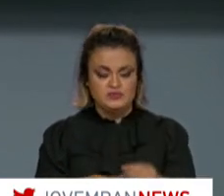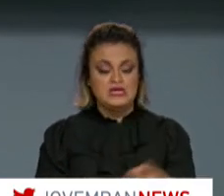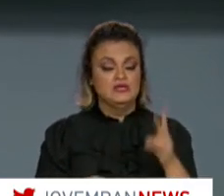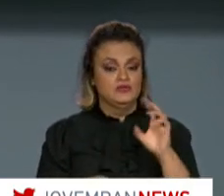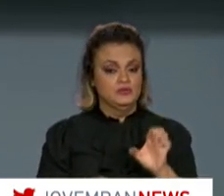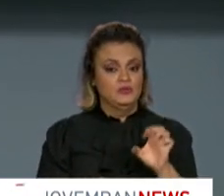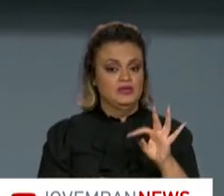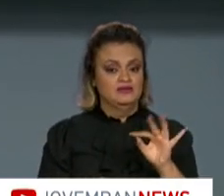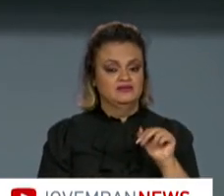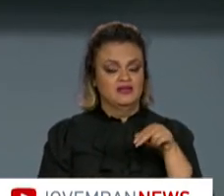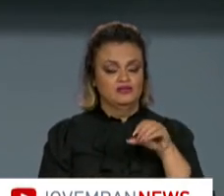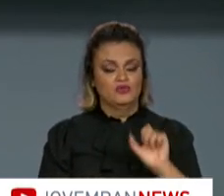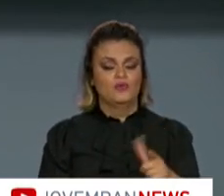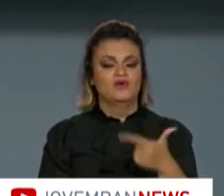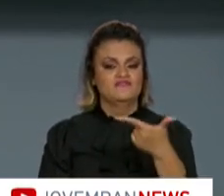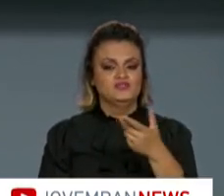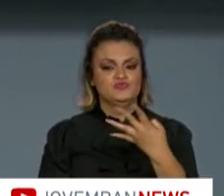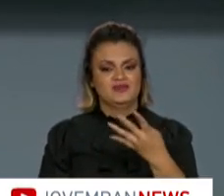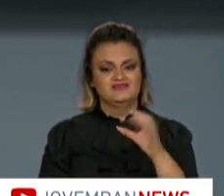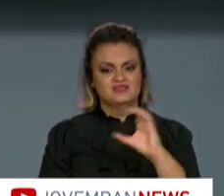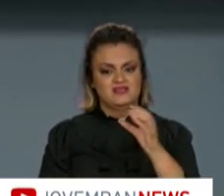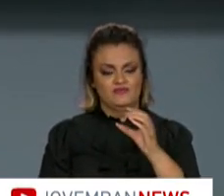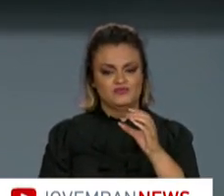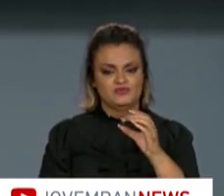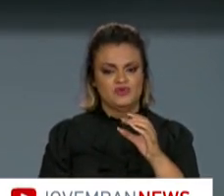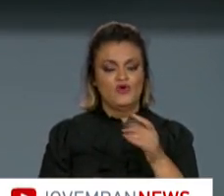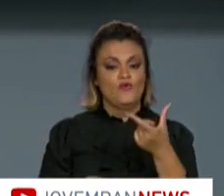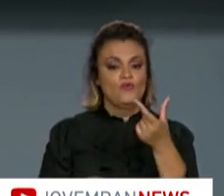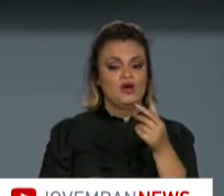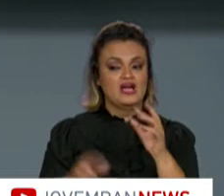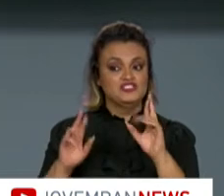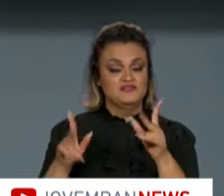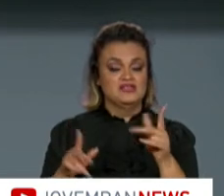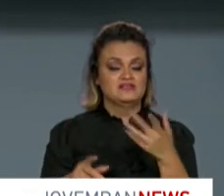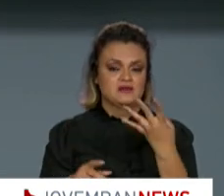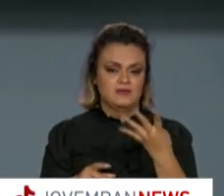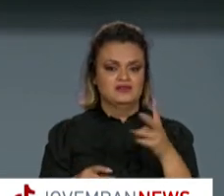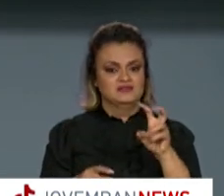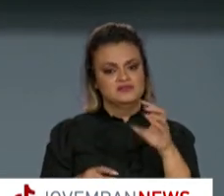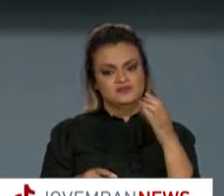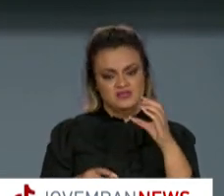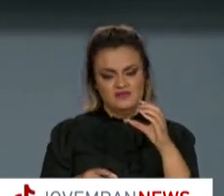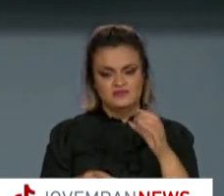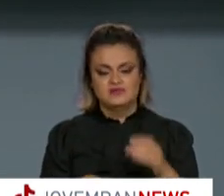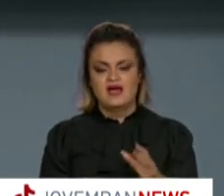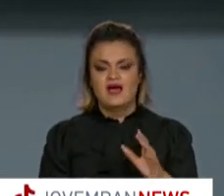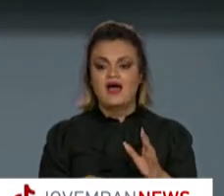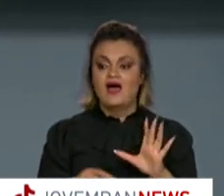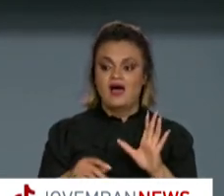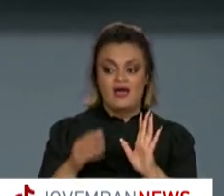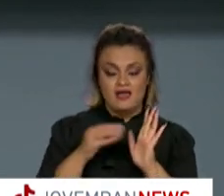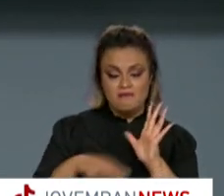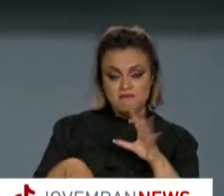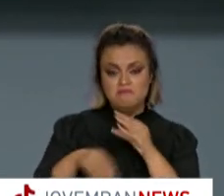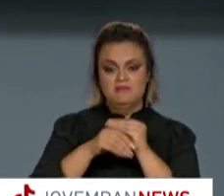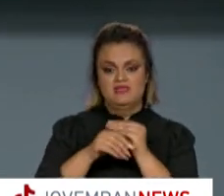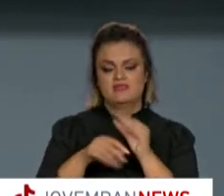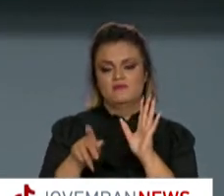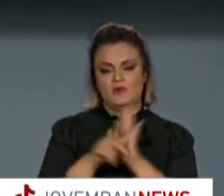etanol era 24 centavos. Portanto, a diferença era de 45 centavos. O que a emenda constitucional